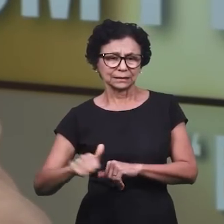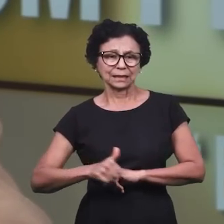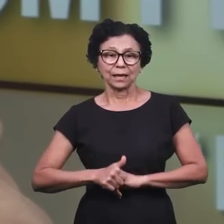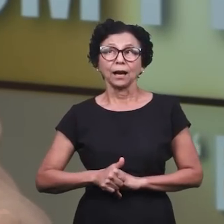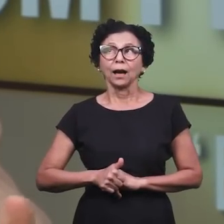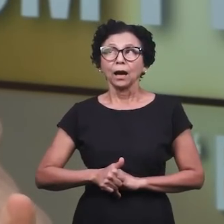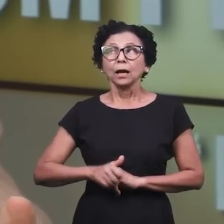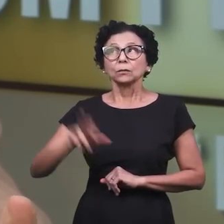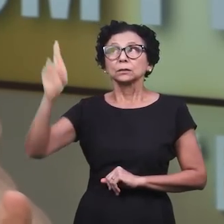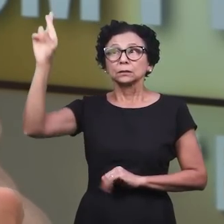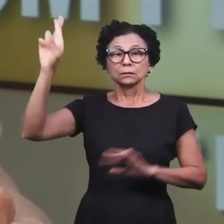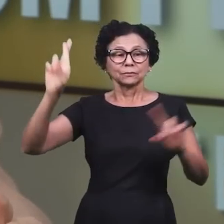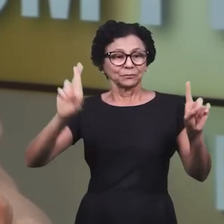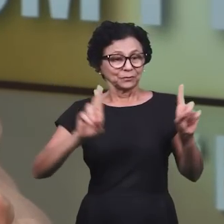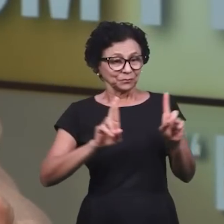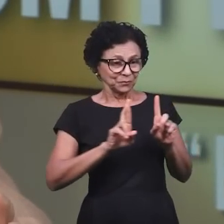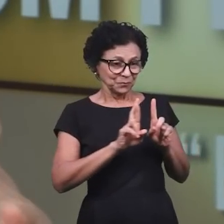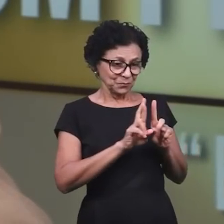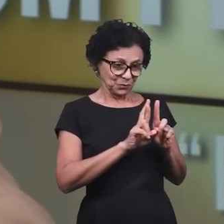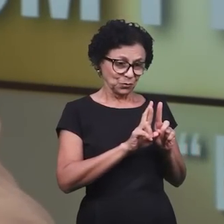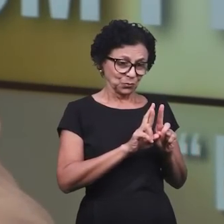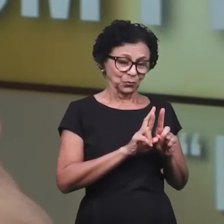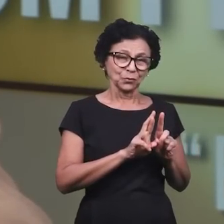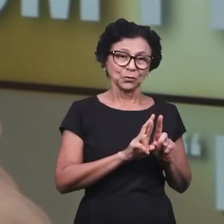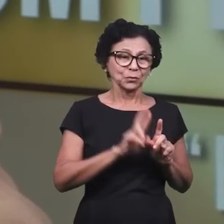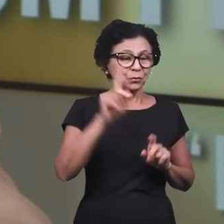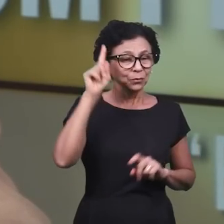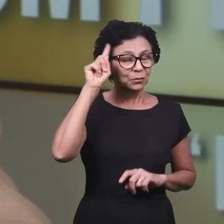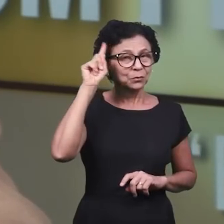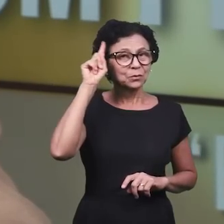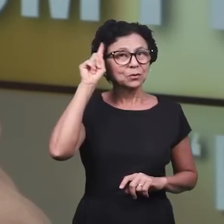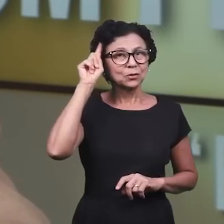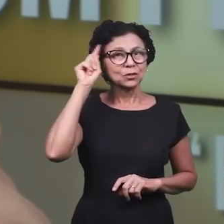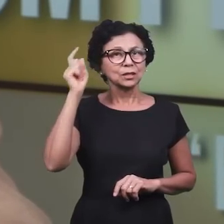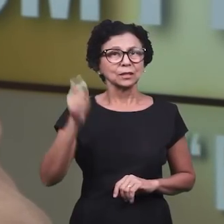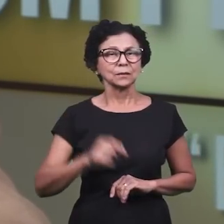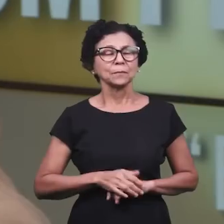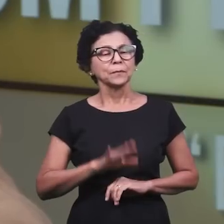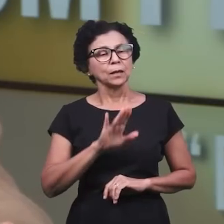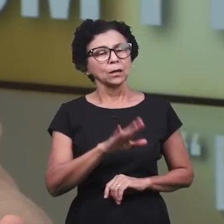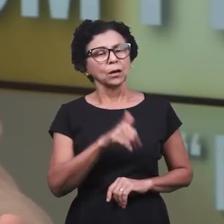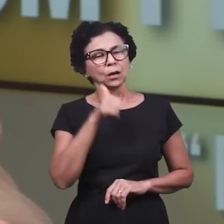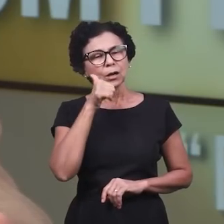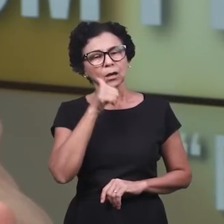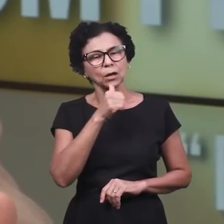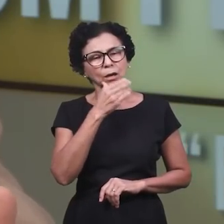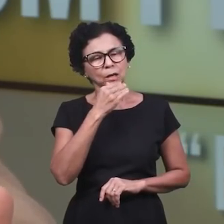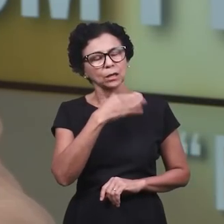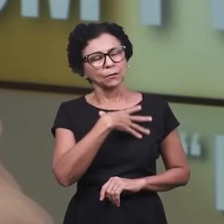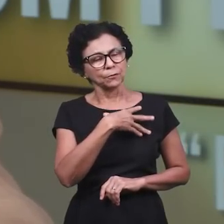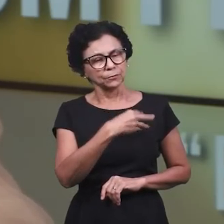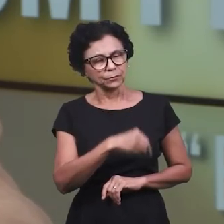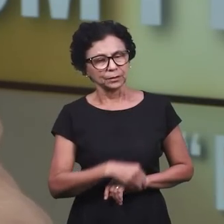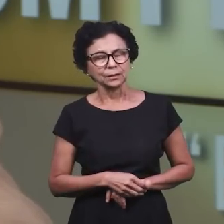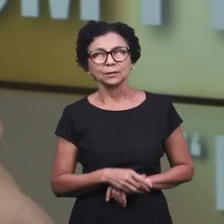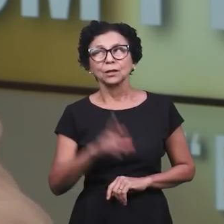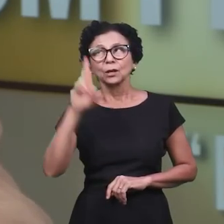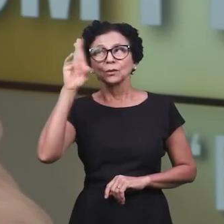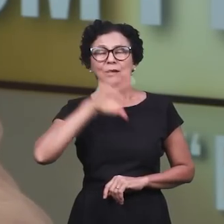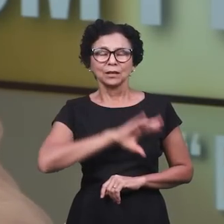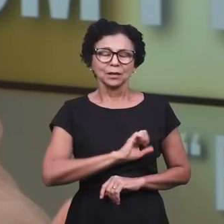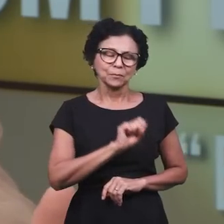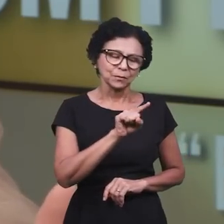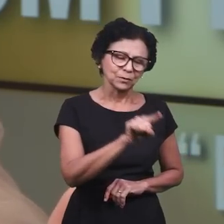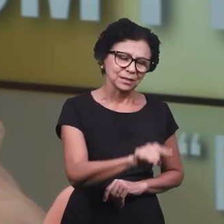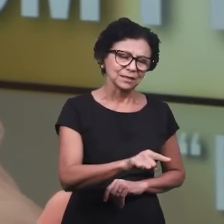né? Muito bom. Então, eu acho que a bênção é, meu filho, minha filha, olha, o Senhor te ama, o Senhor ama